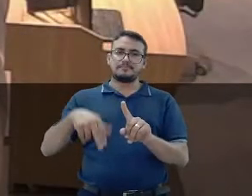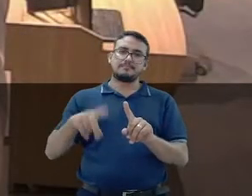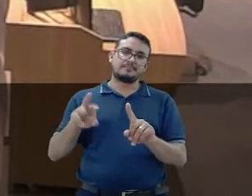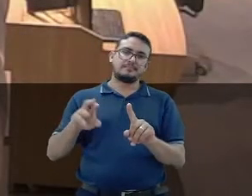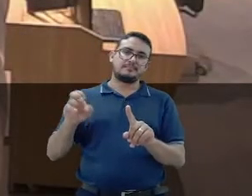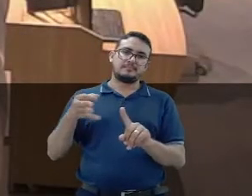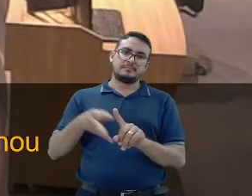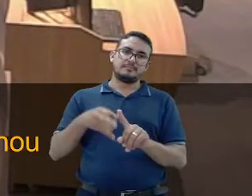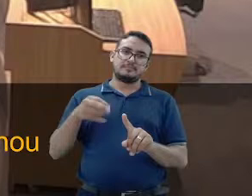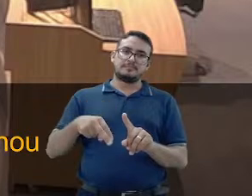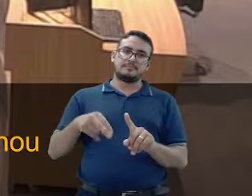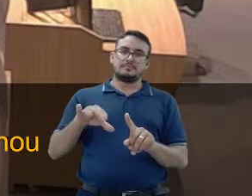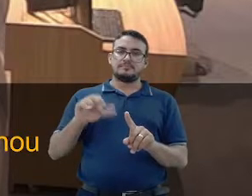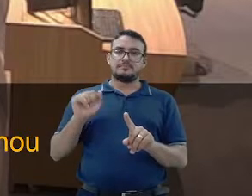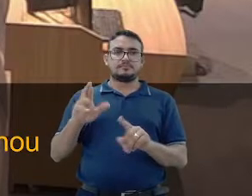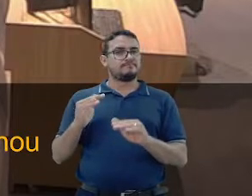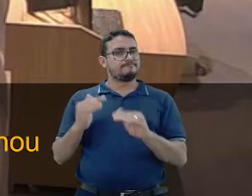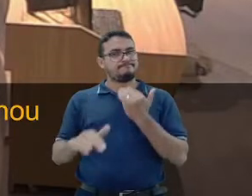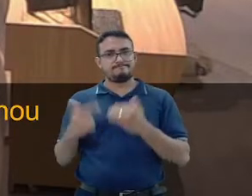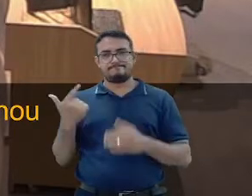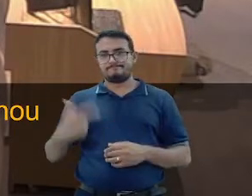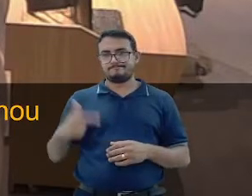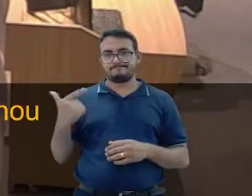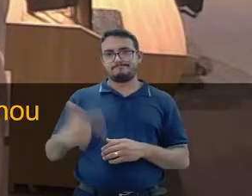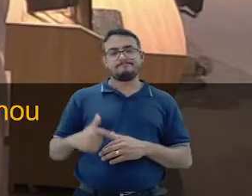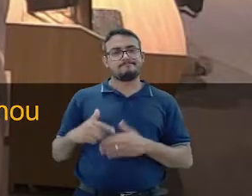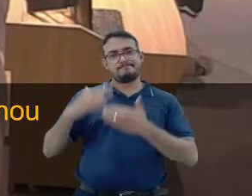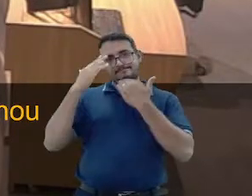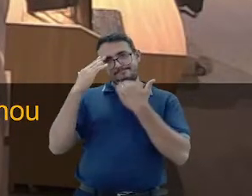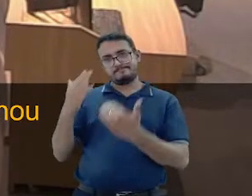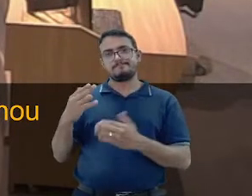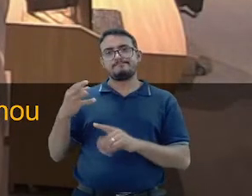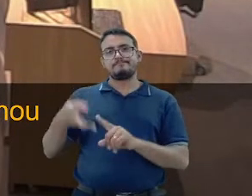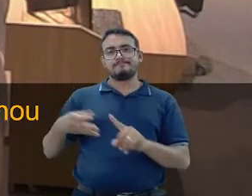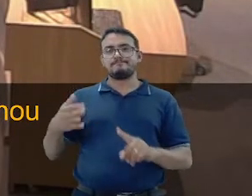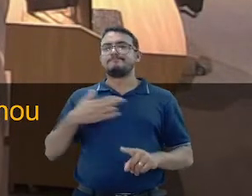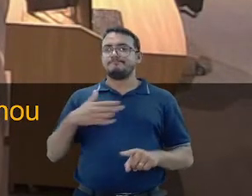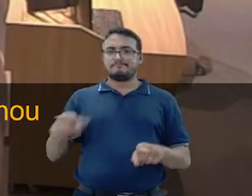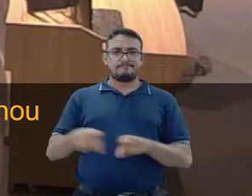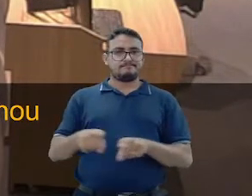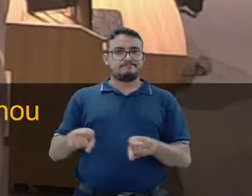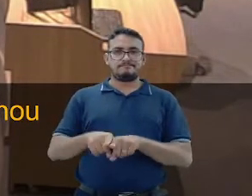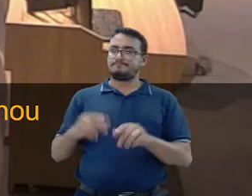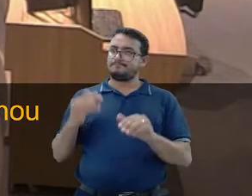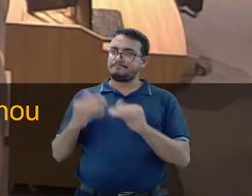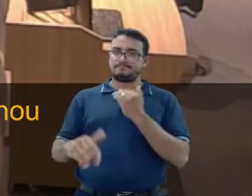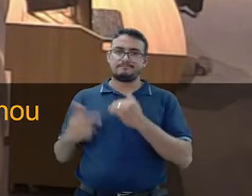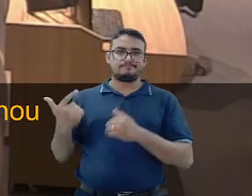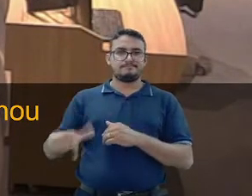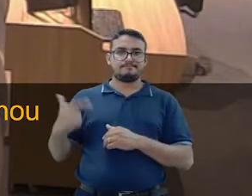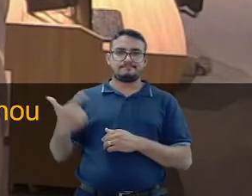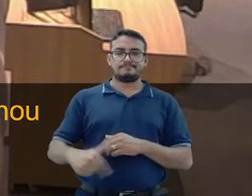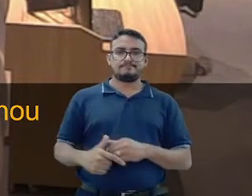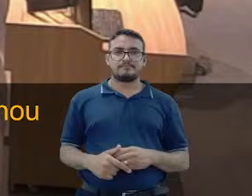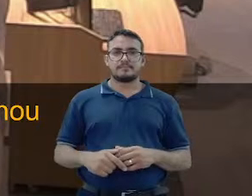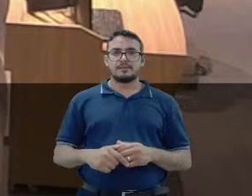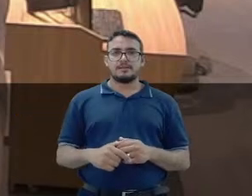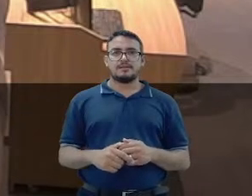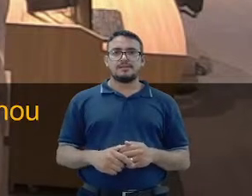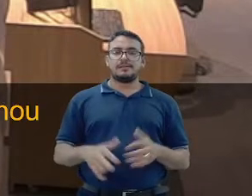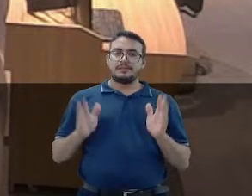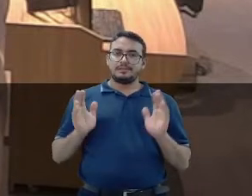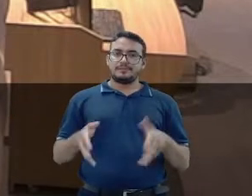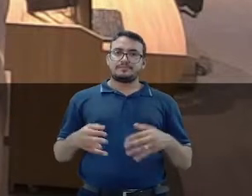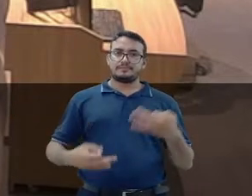Nicanor? Sem divergência. Obrigado, desembargador Nicanor. Eu também não tenho divergência. Nós já